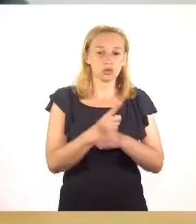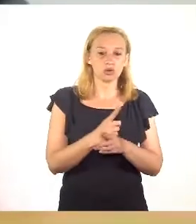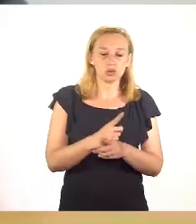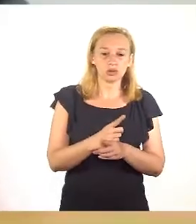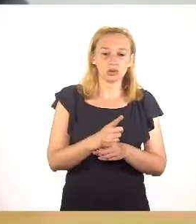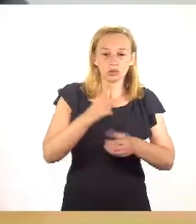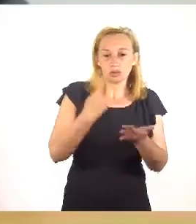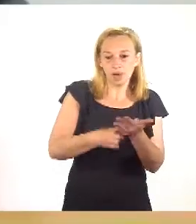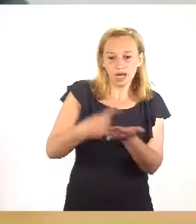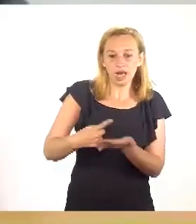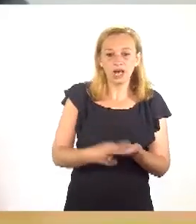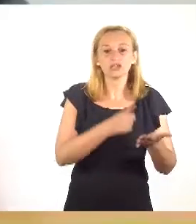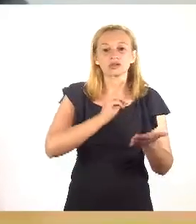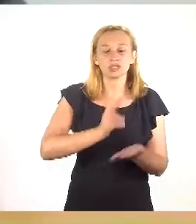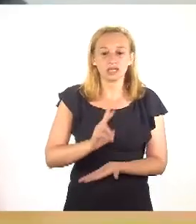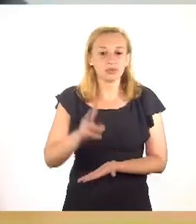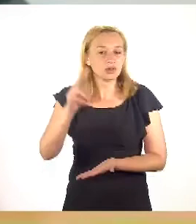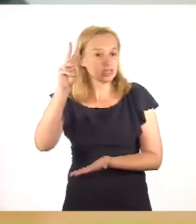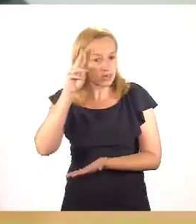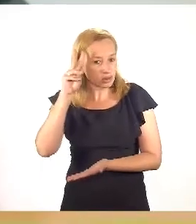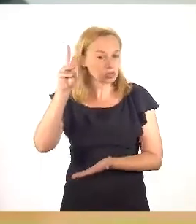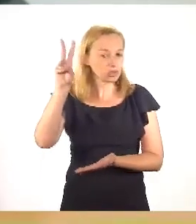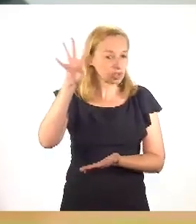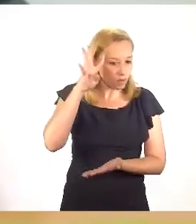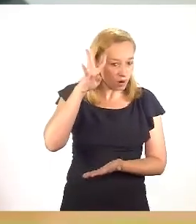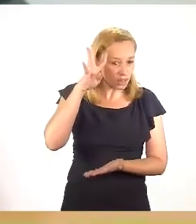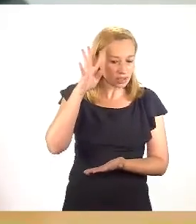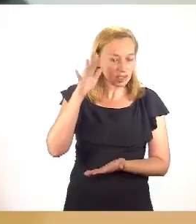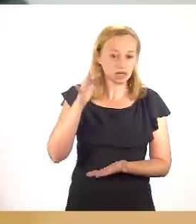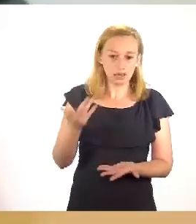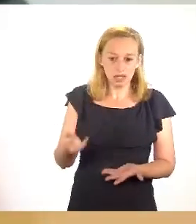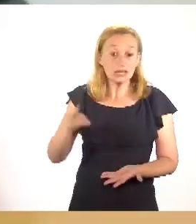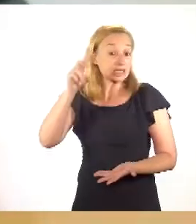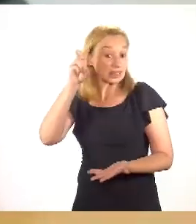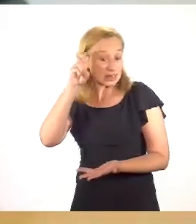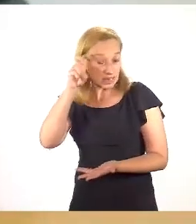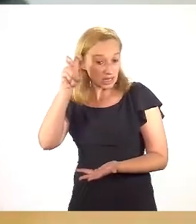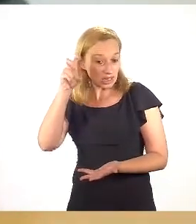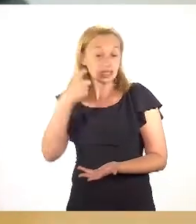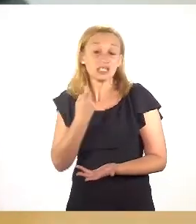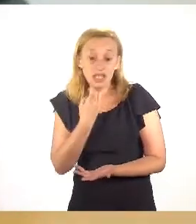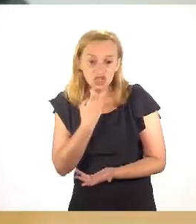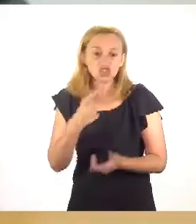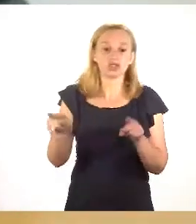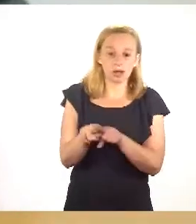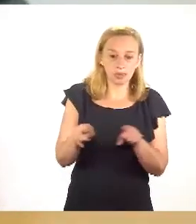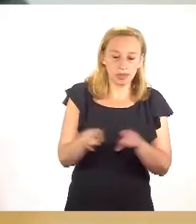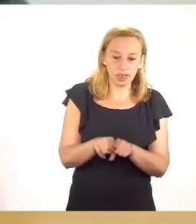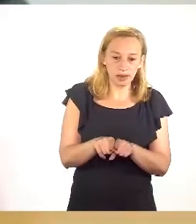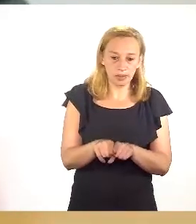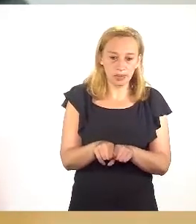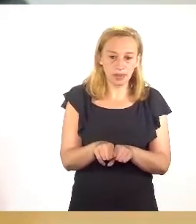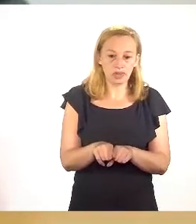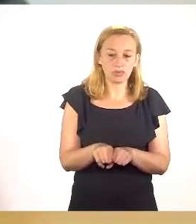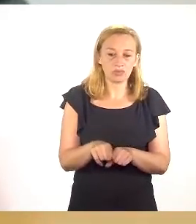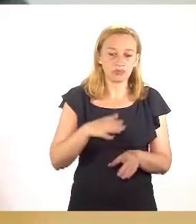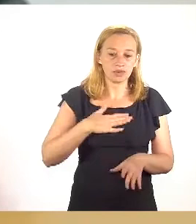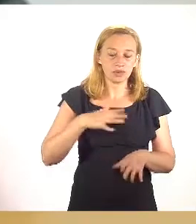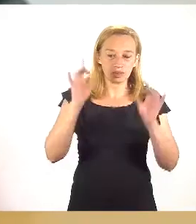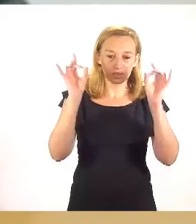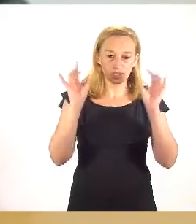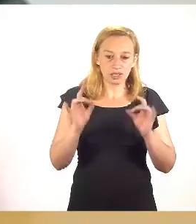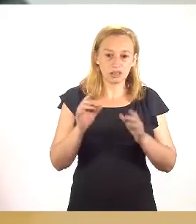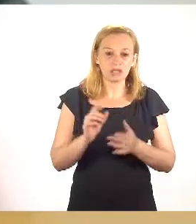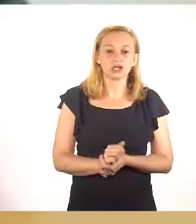segundas e quartas e, infelizmente, com a minha esposa, algumas sextas também com direito regulatório. A minha especialização é em